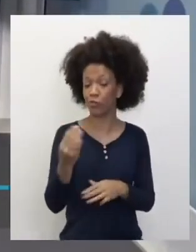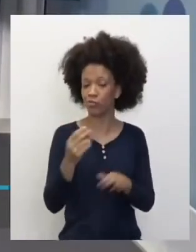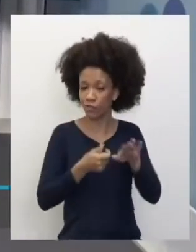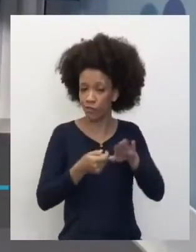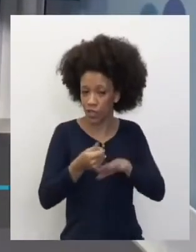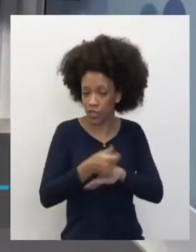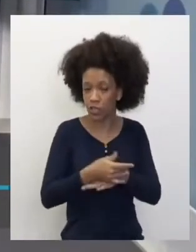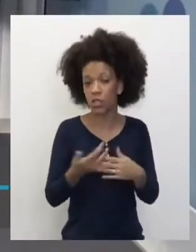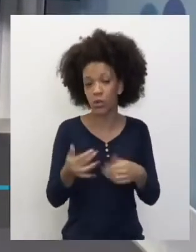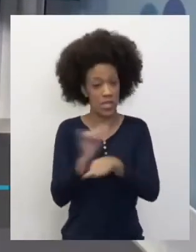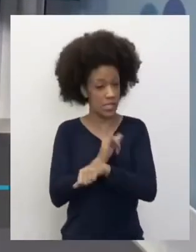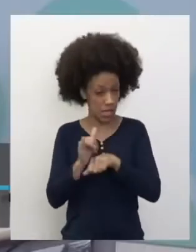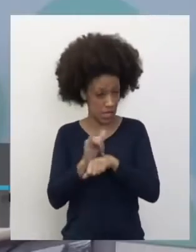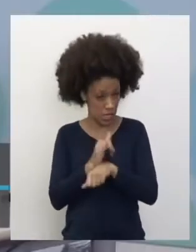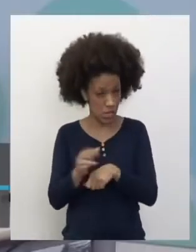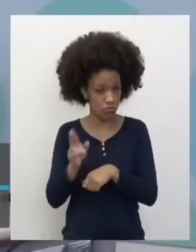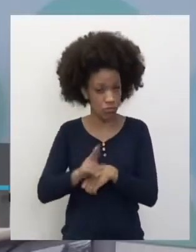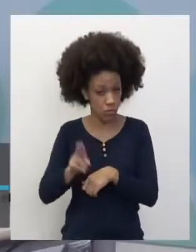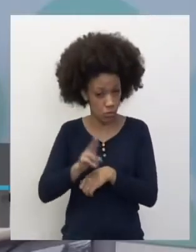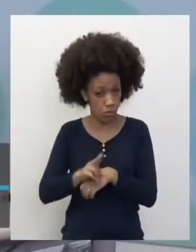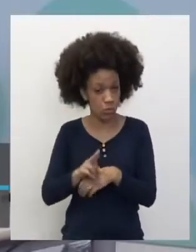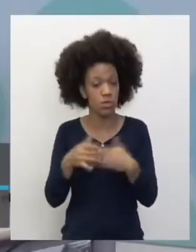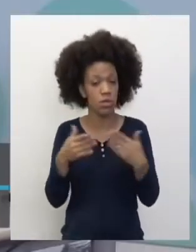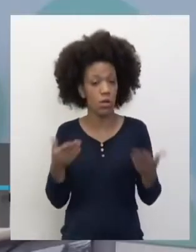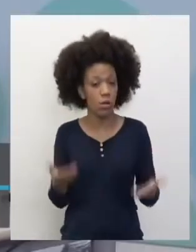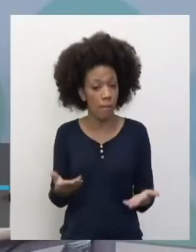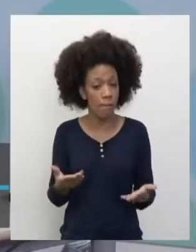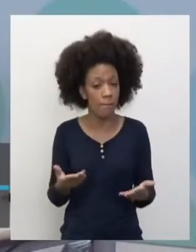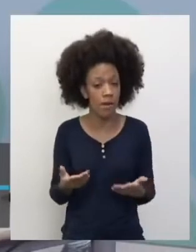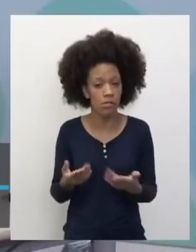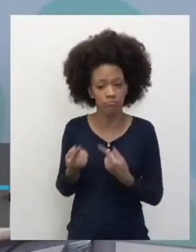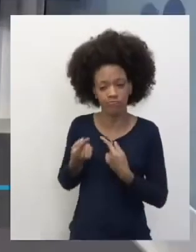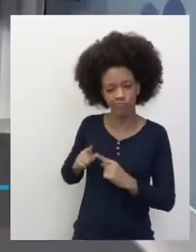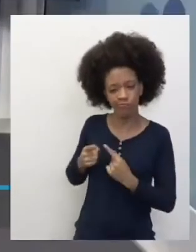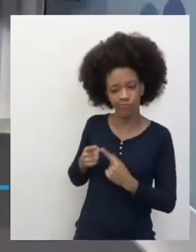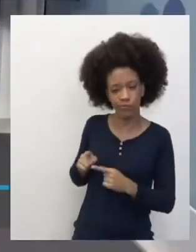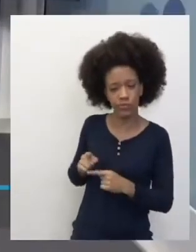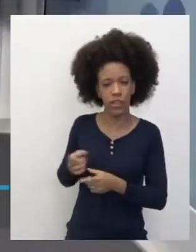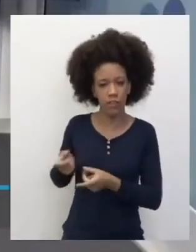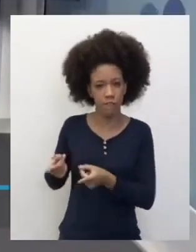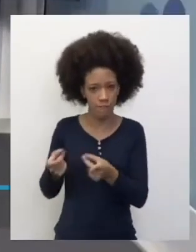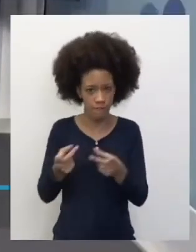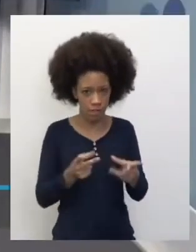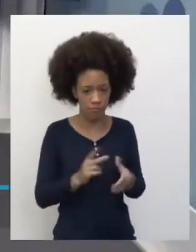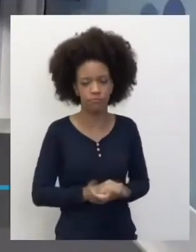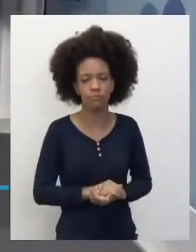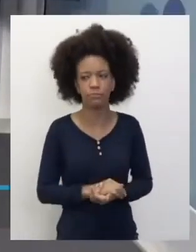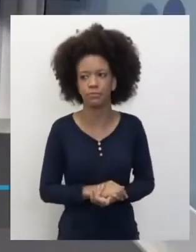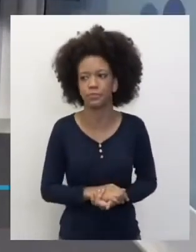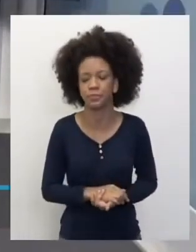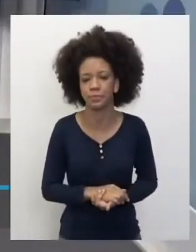que vão ser utilizadas pelos malfeitores aí. Isso.